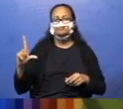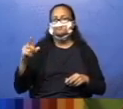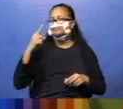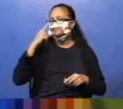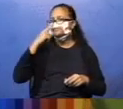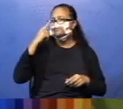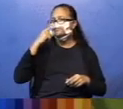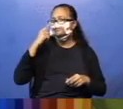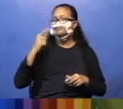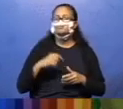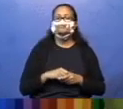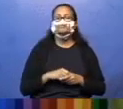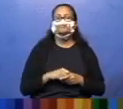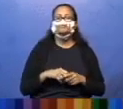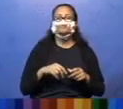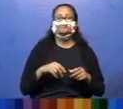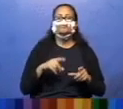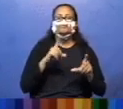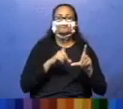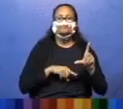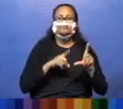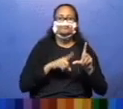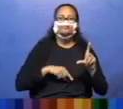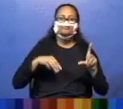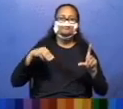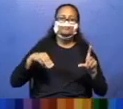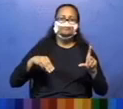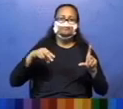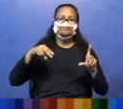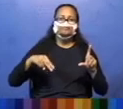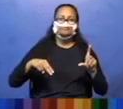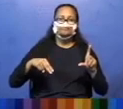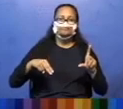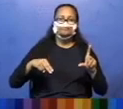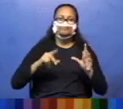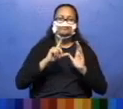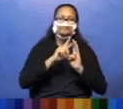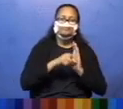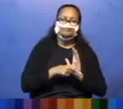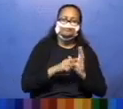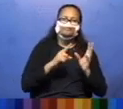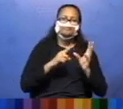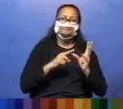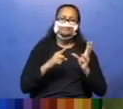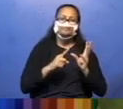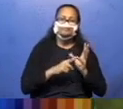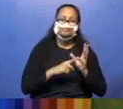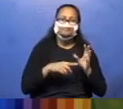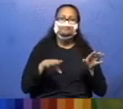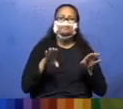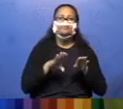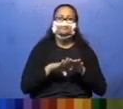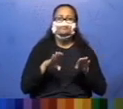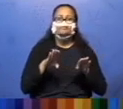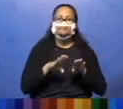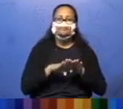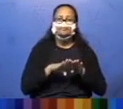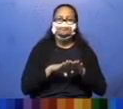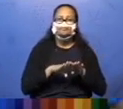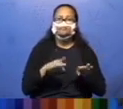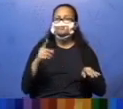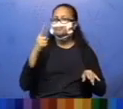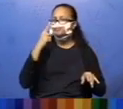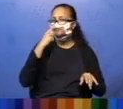As letras M e N, depois de vogal e em final de sílaba, também nasalizam o som